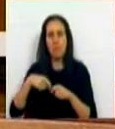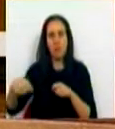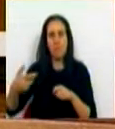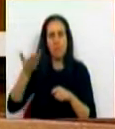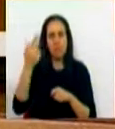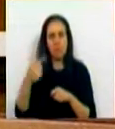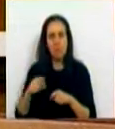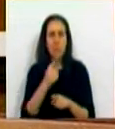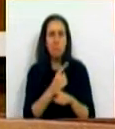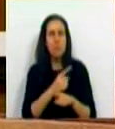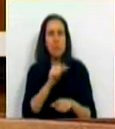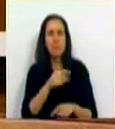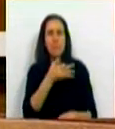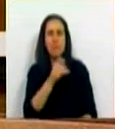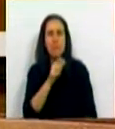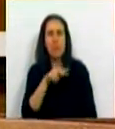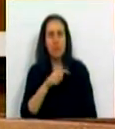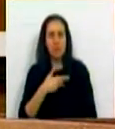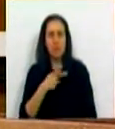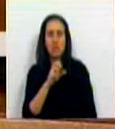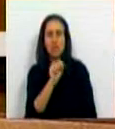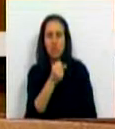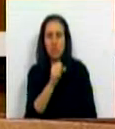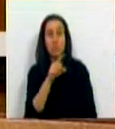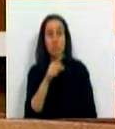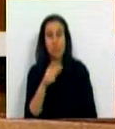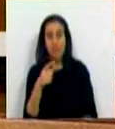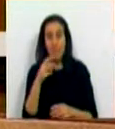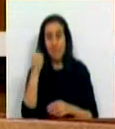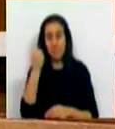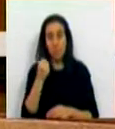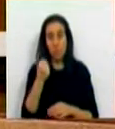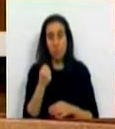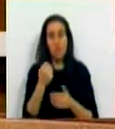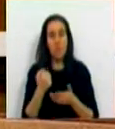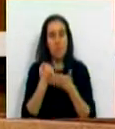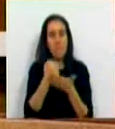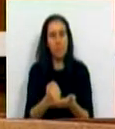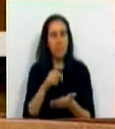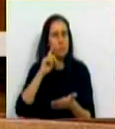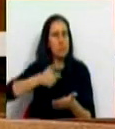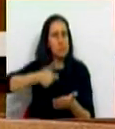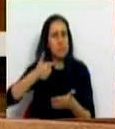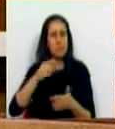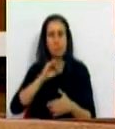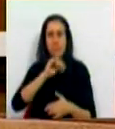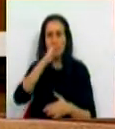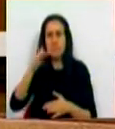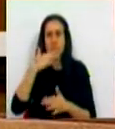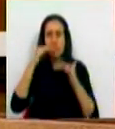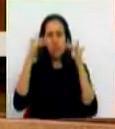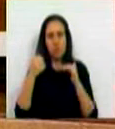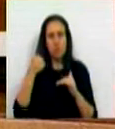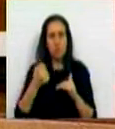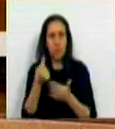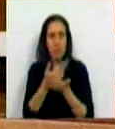apoio zonal da Peneda-Gerês, já que a medida de apoio ao pastoreio é de enorme importância num território como a Serra da Estrela, por